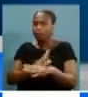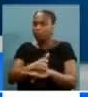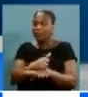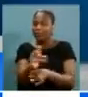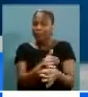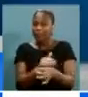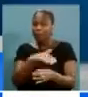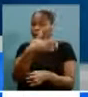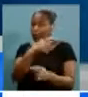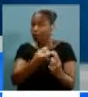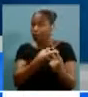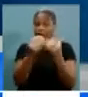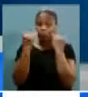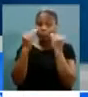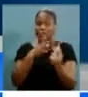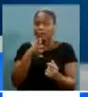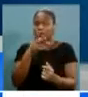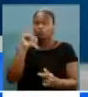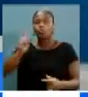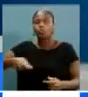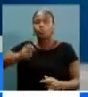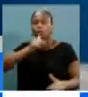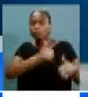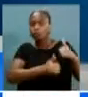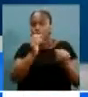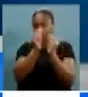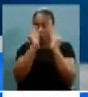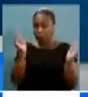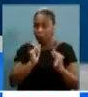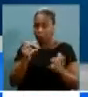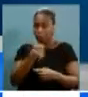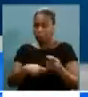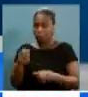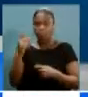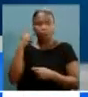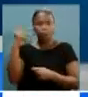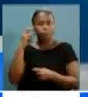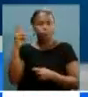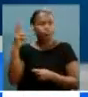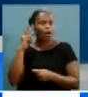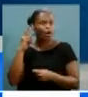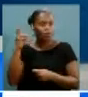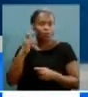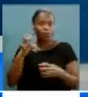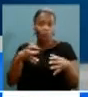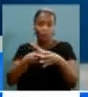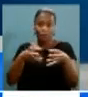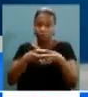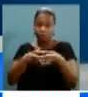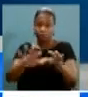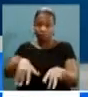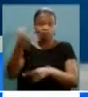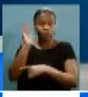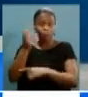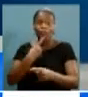o primeiro ano. A notícia foi avançada pelo júri do concurso internacional de concessão durante as audições da Comissão Parlamentar de Inquérito sobre o